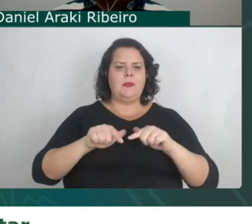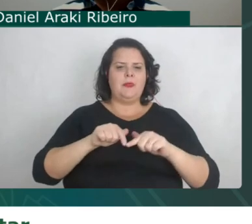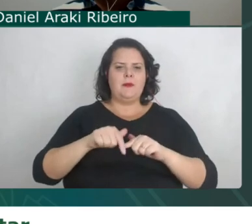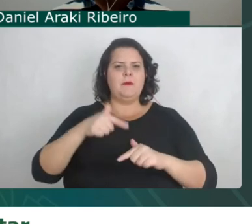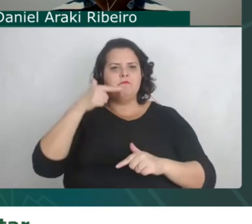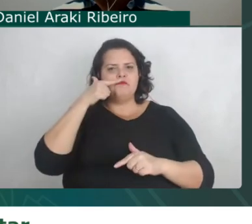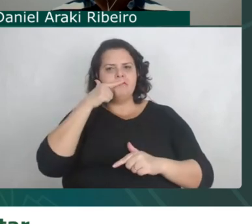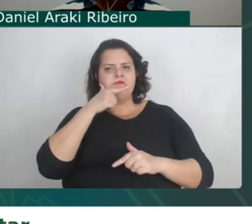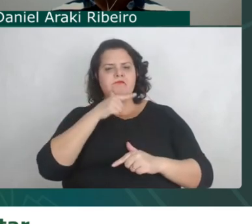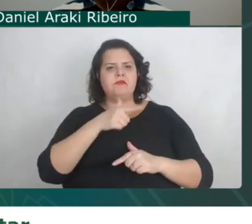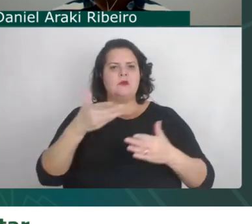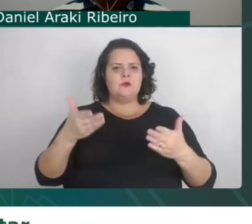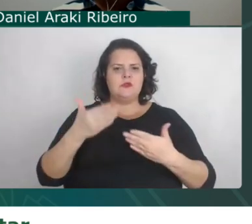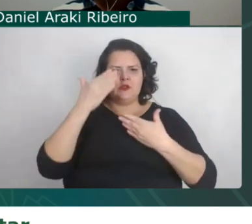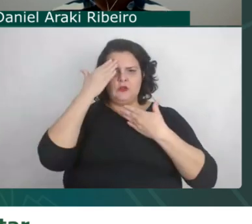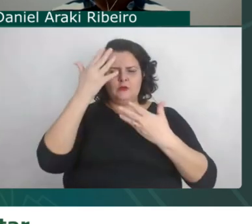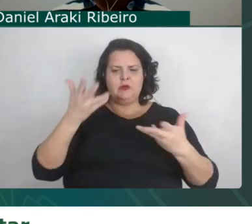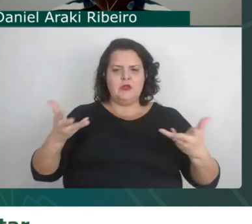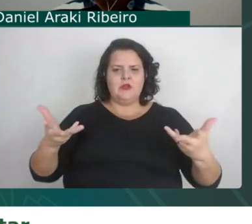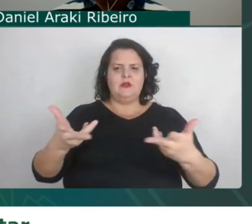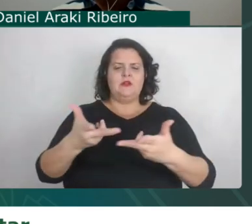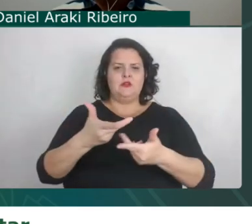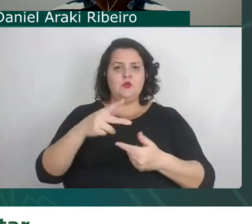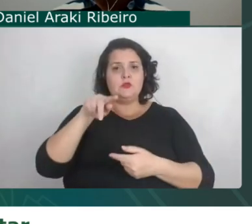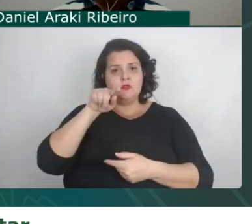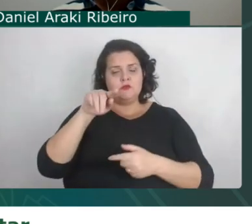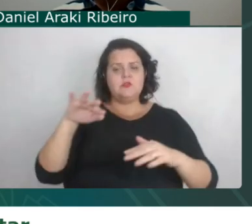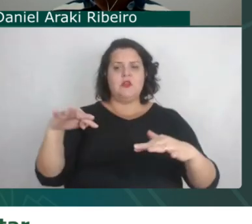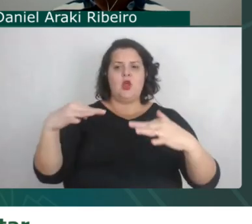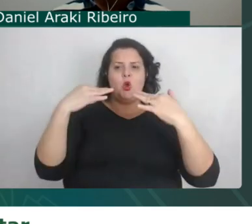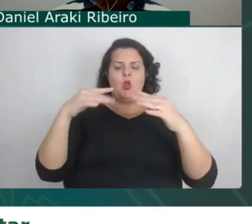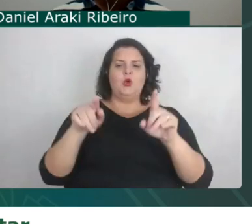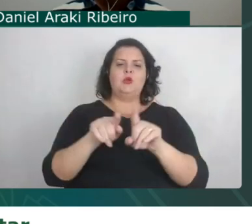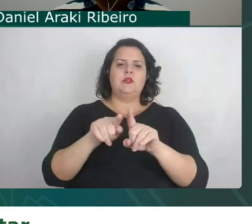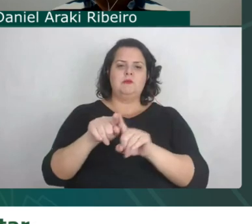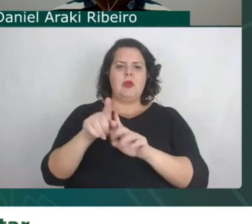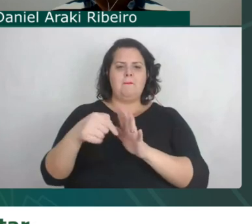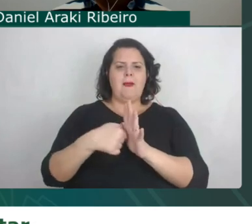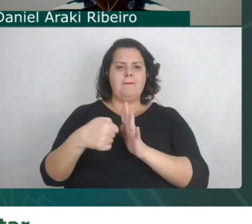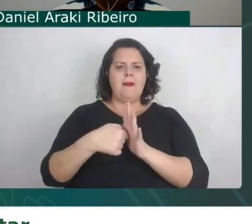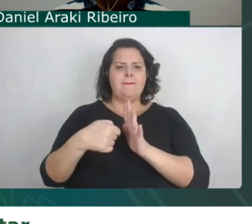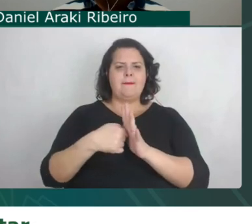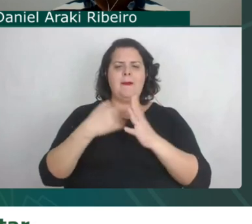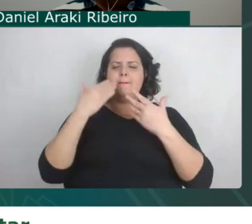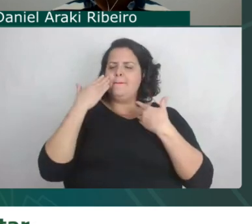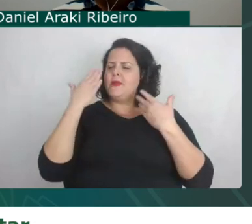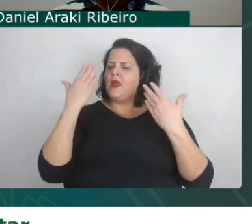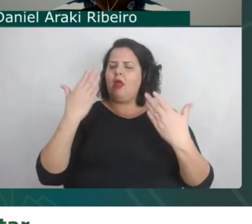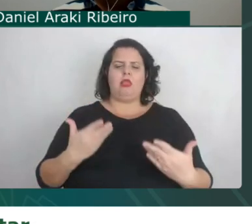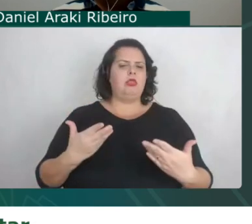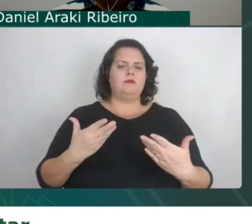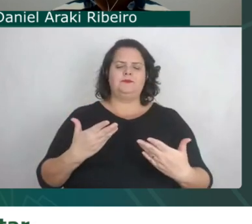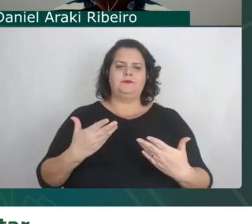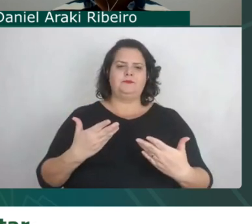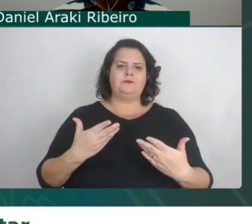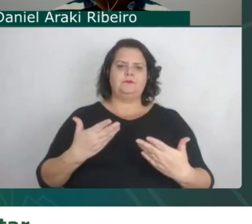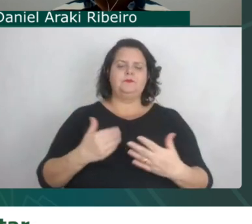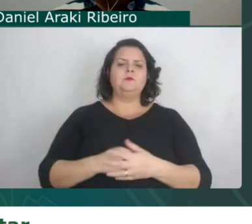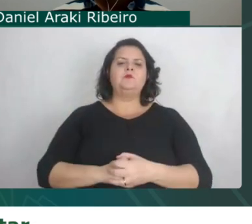Muito obrigado a todos, muito obrigado a quem acompanhou também e mandou as perguntas. Acho que, tendo contato dos